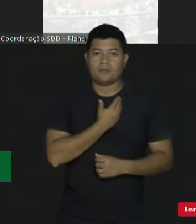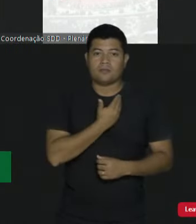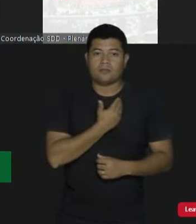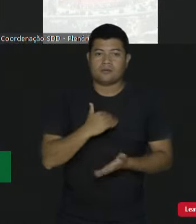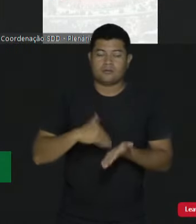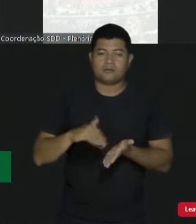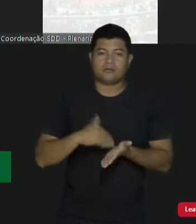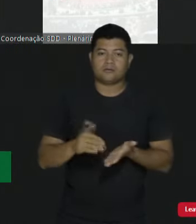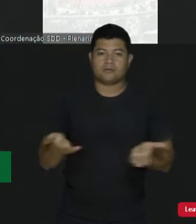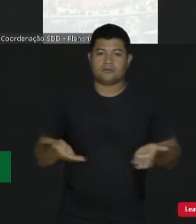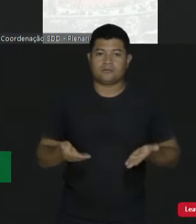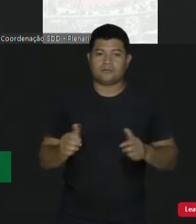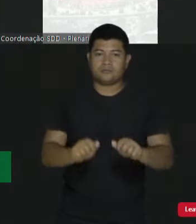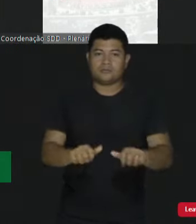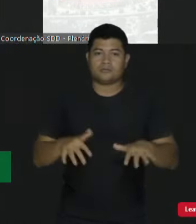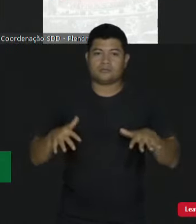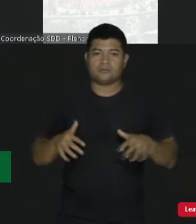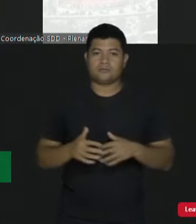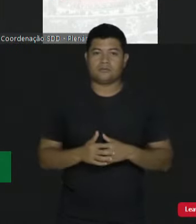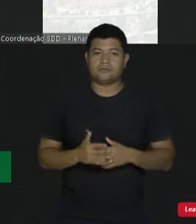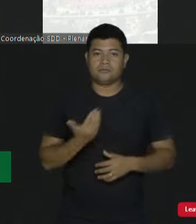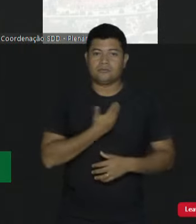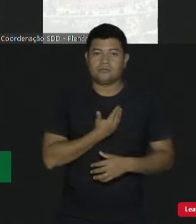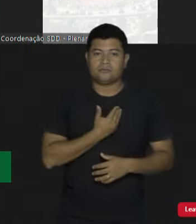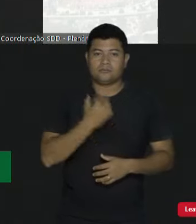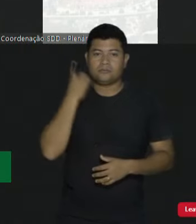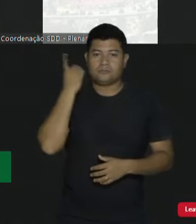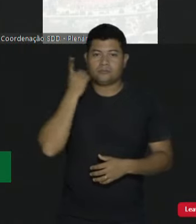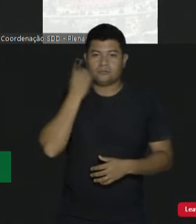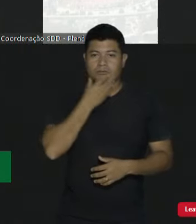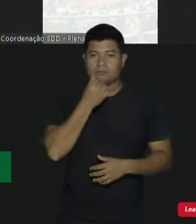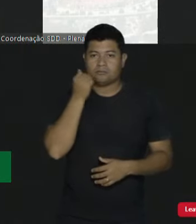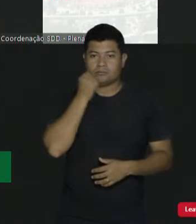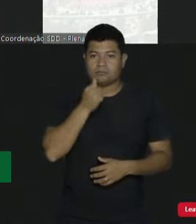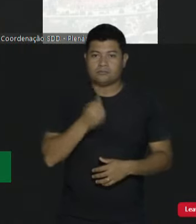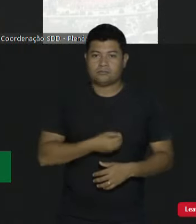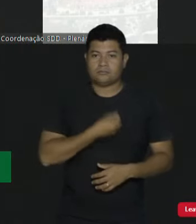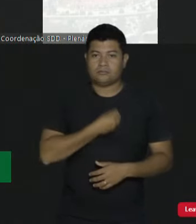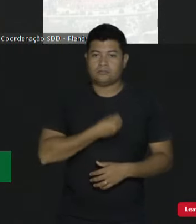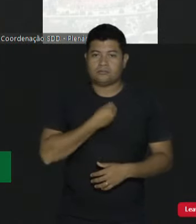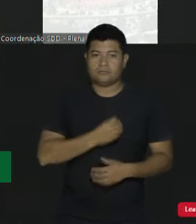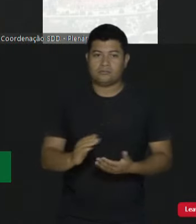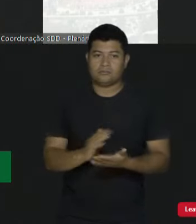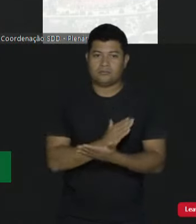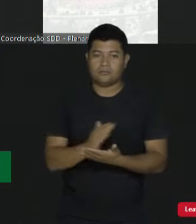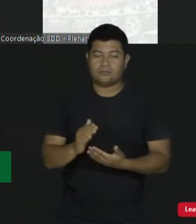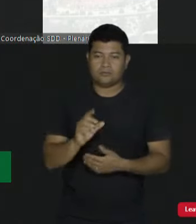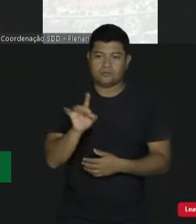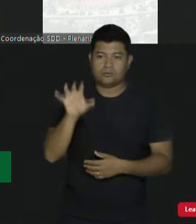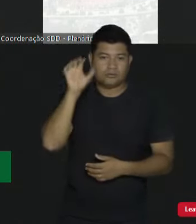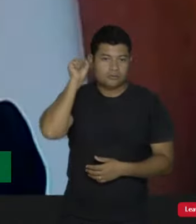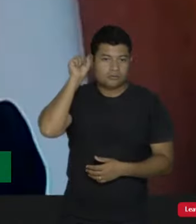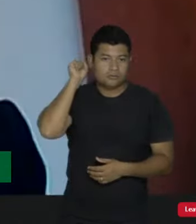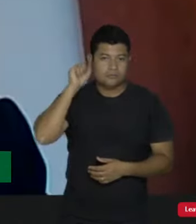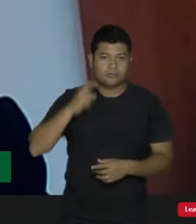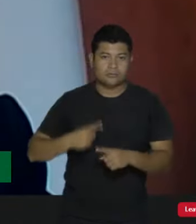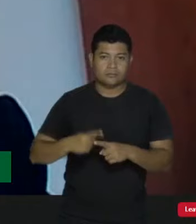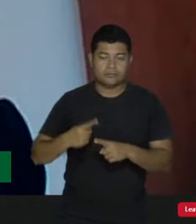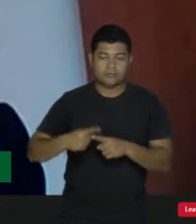secretária e aos amigos deputados e deputadas que estão presentes, alguns nos ouvindo apenas por via